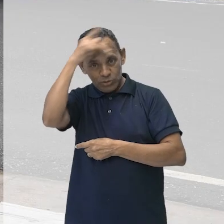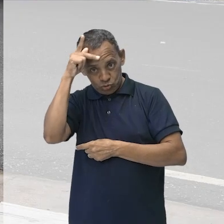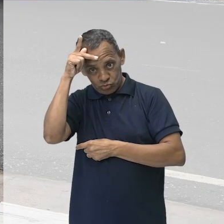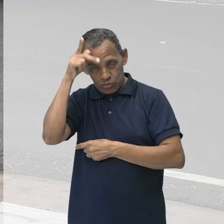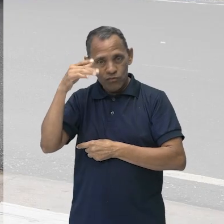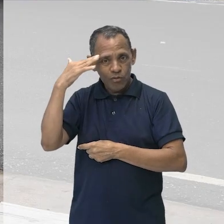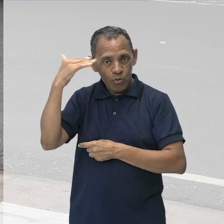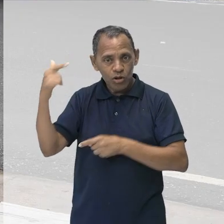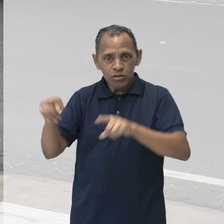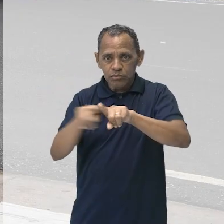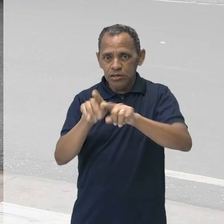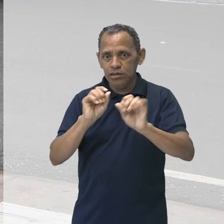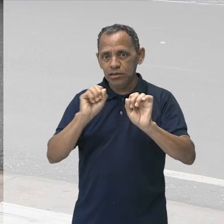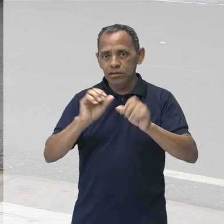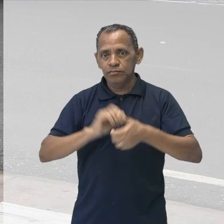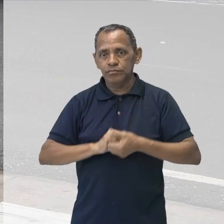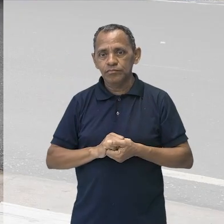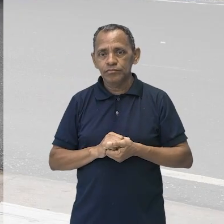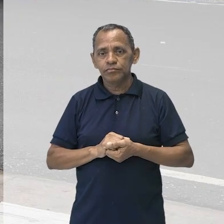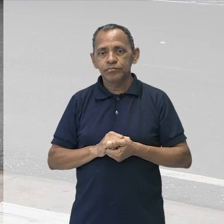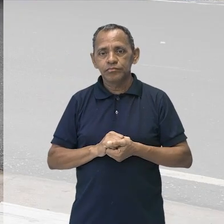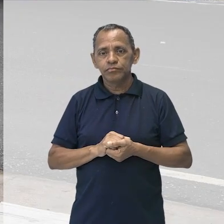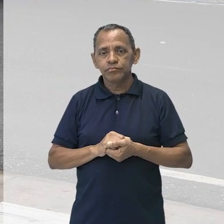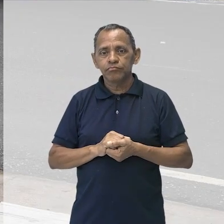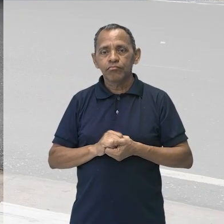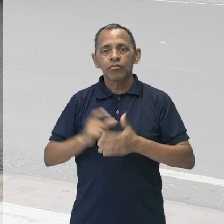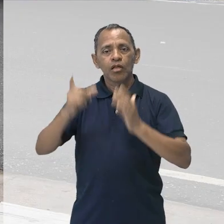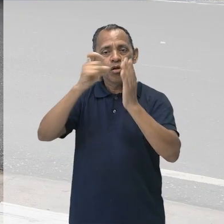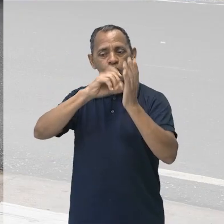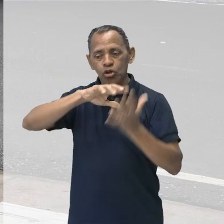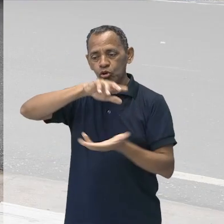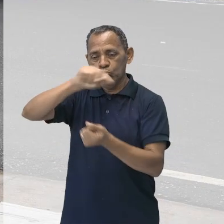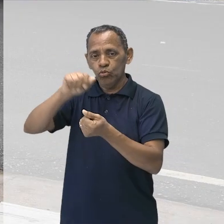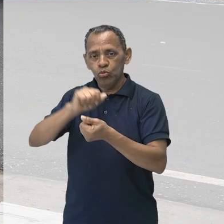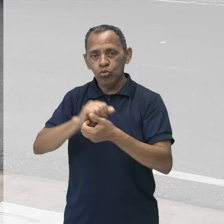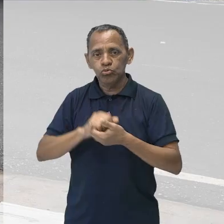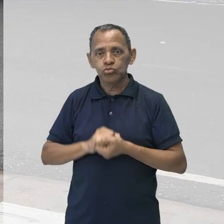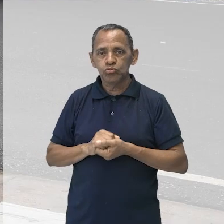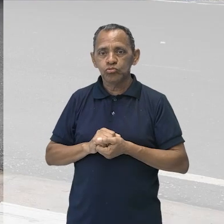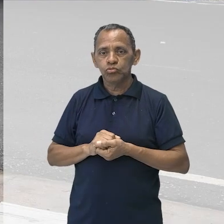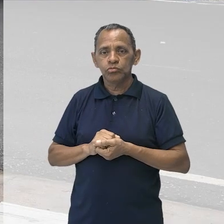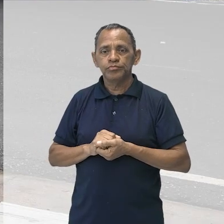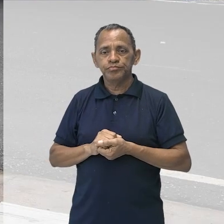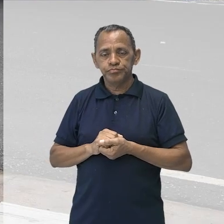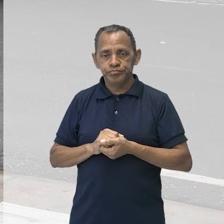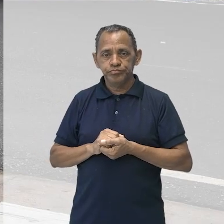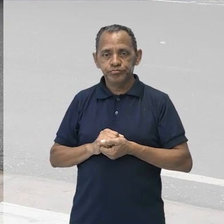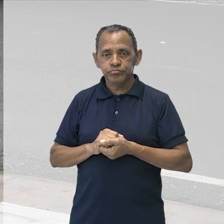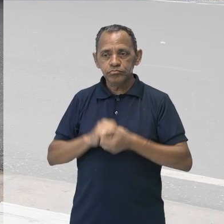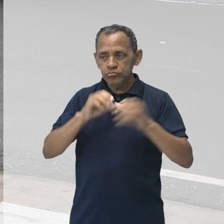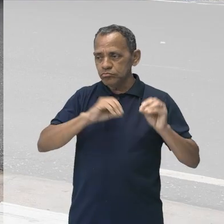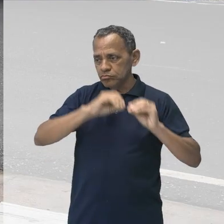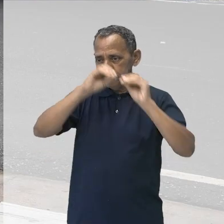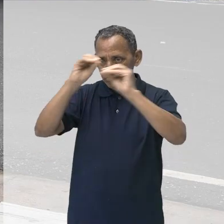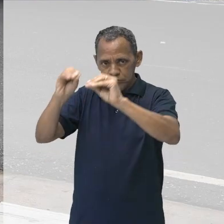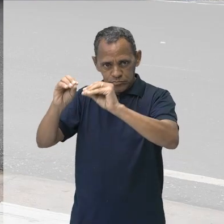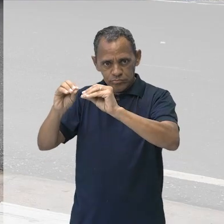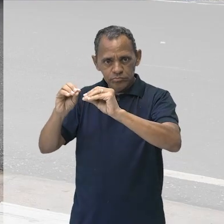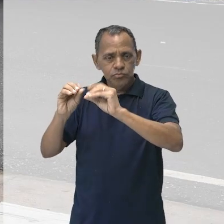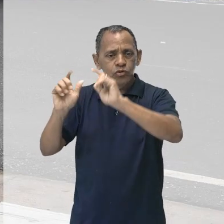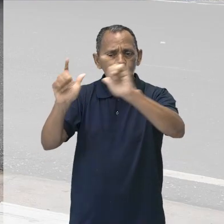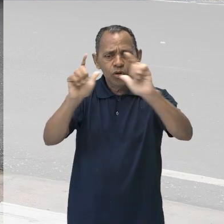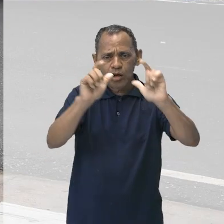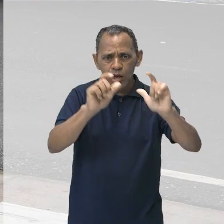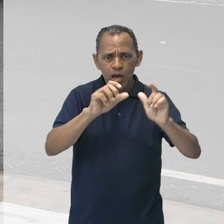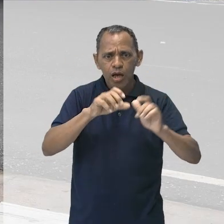a difusão do grafite por todo o mundo deu-se por meio do hip hop, ainda que tenha existido uma vertente na